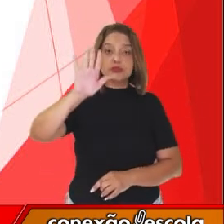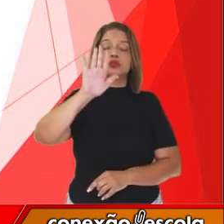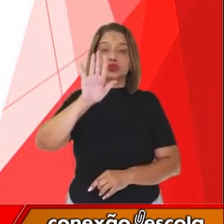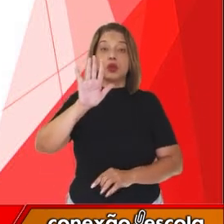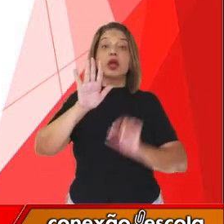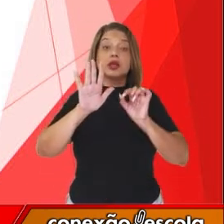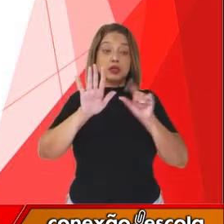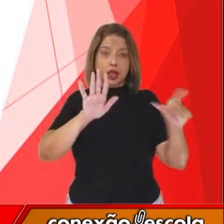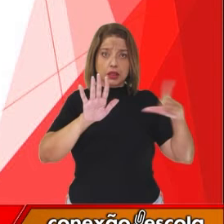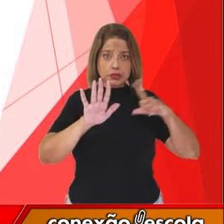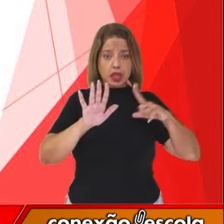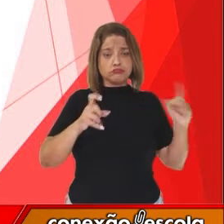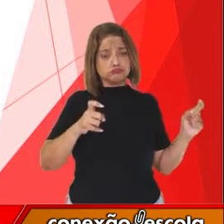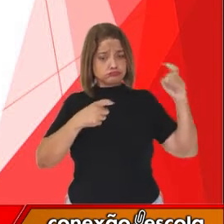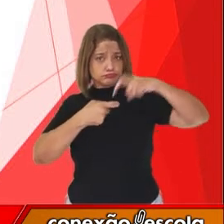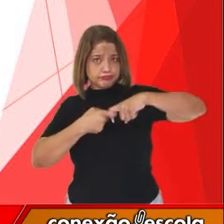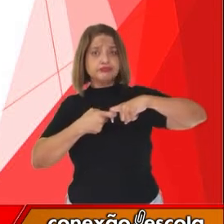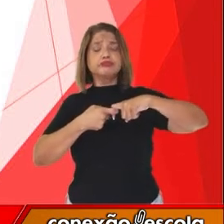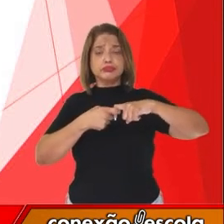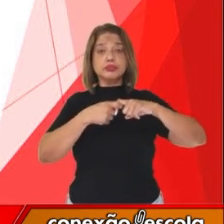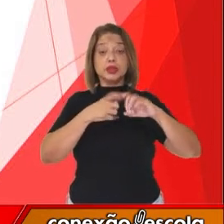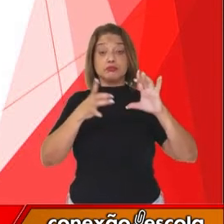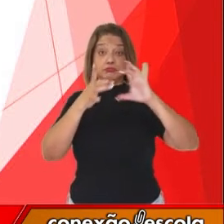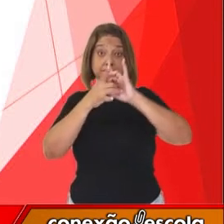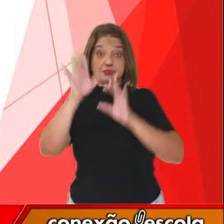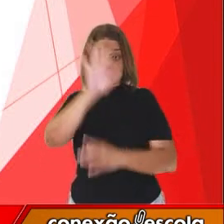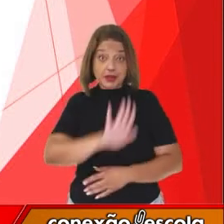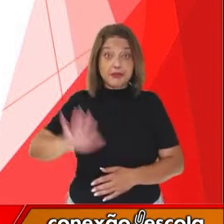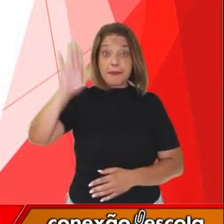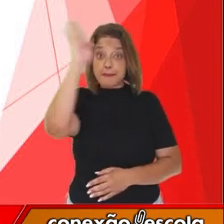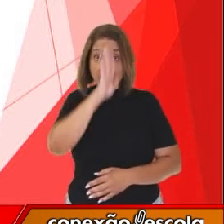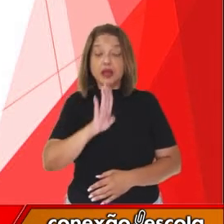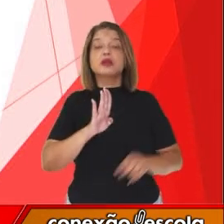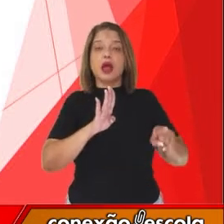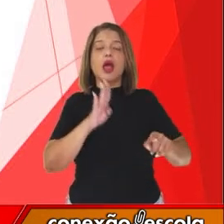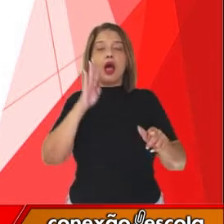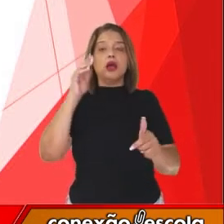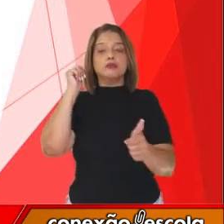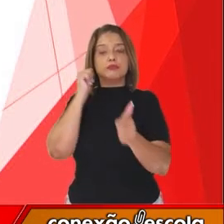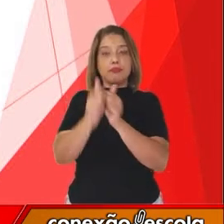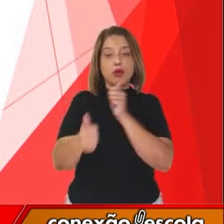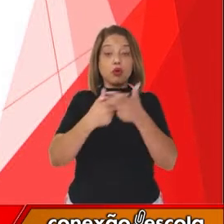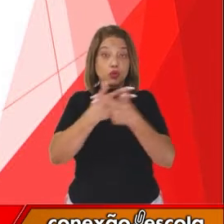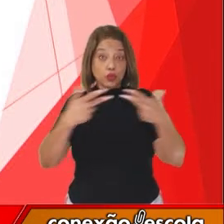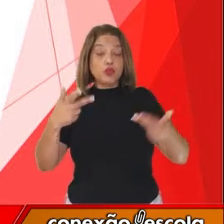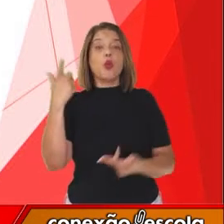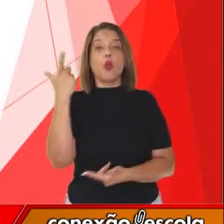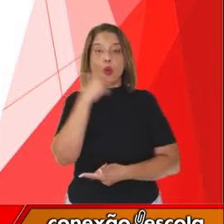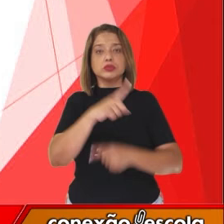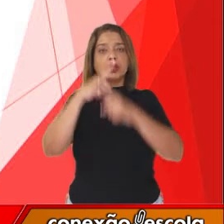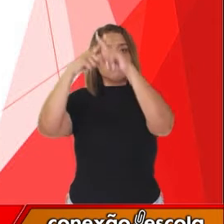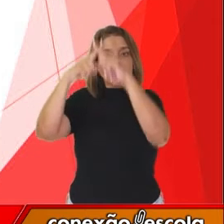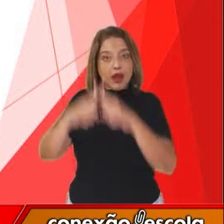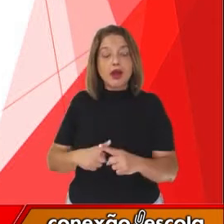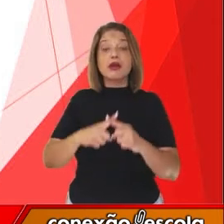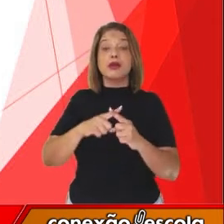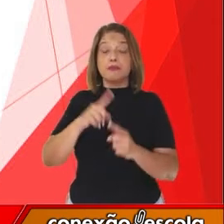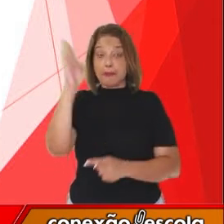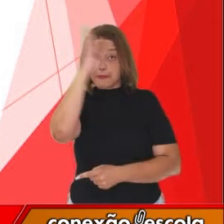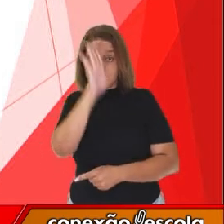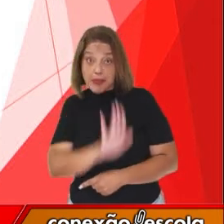nas confederações nacionais, os esportes disputam os campeonatos nacionais que